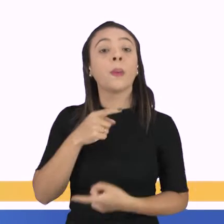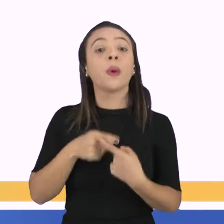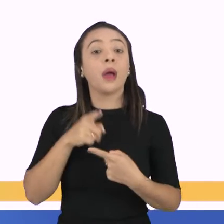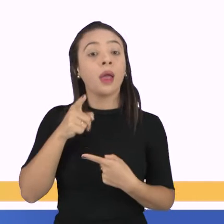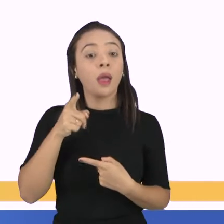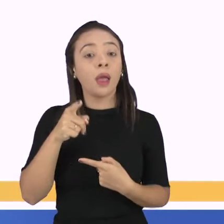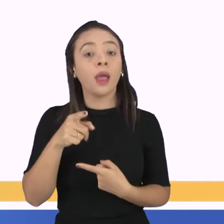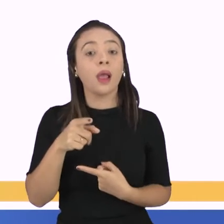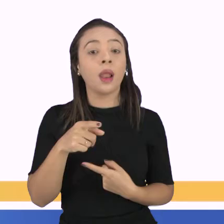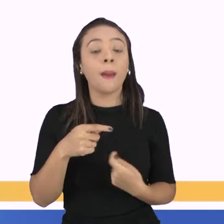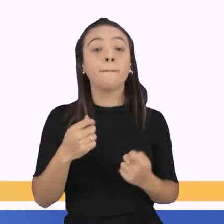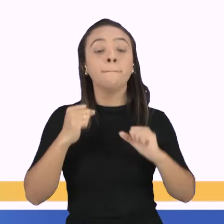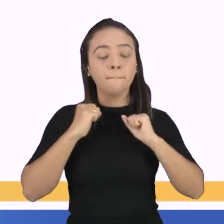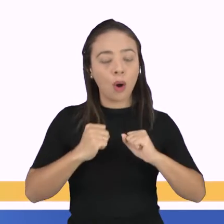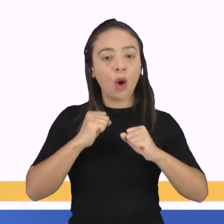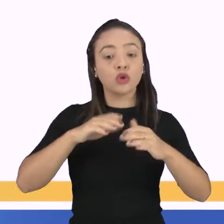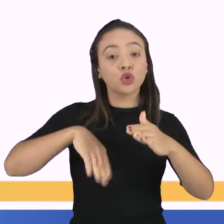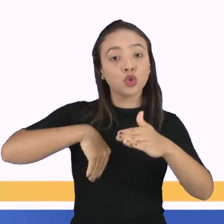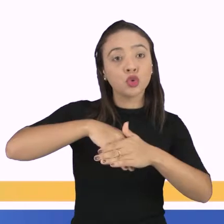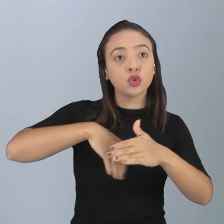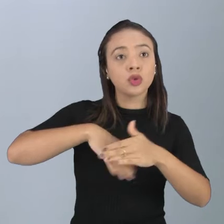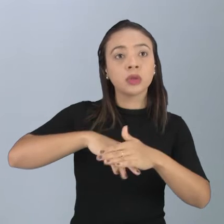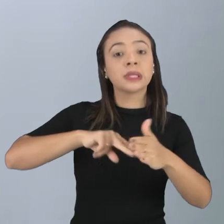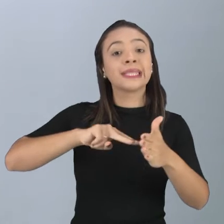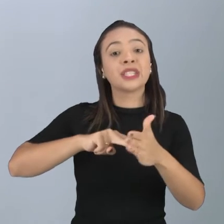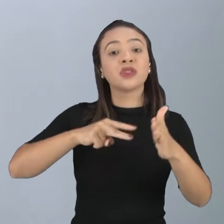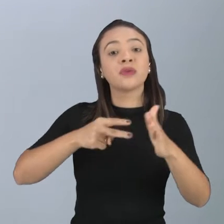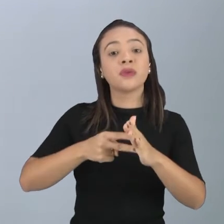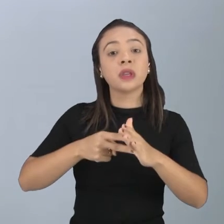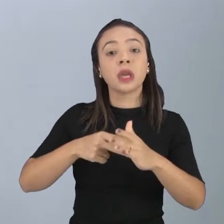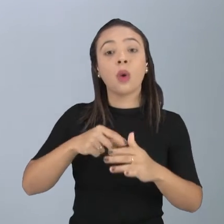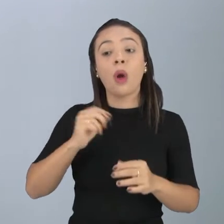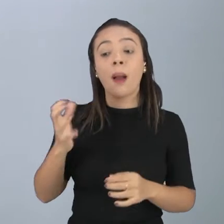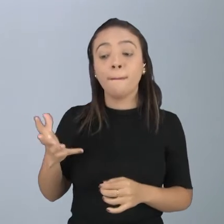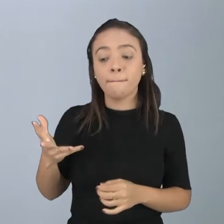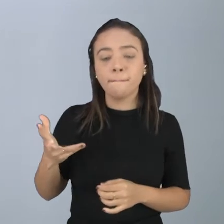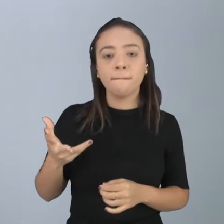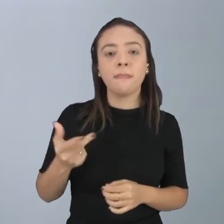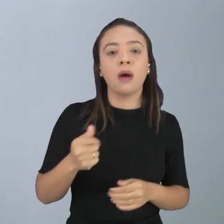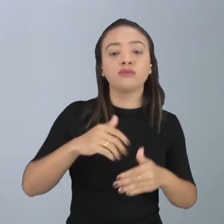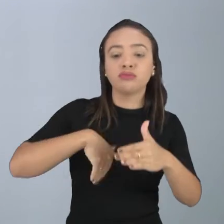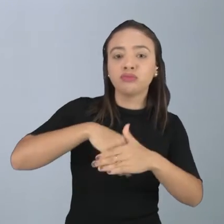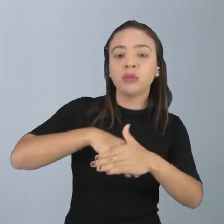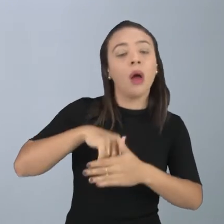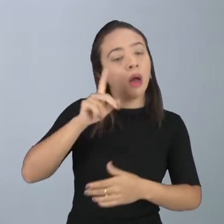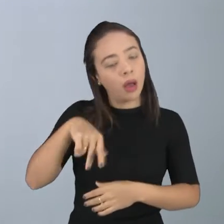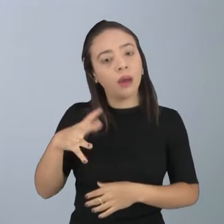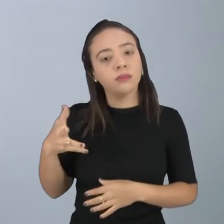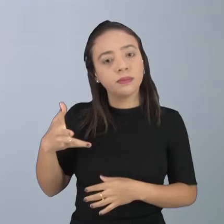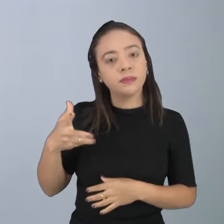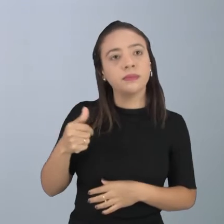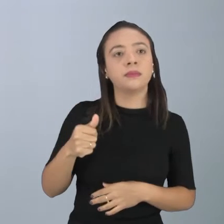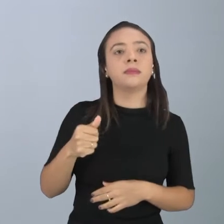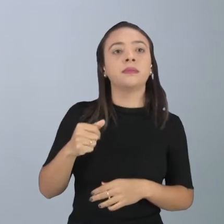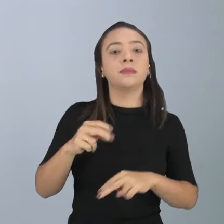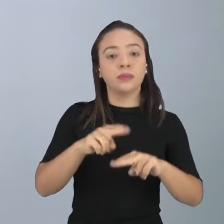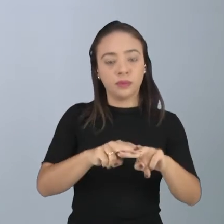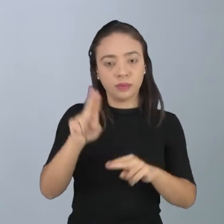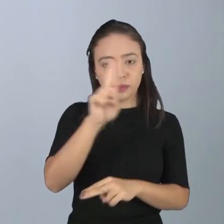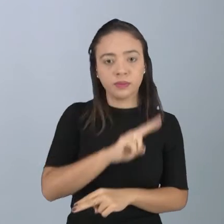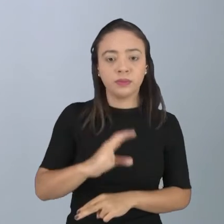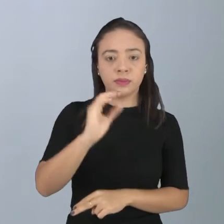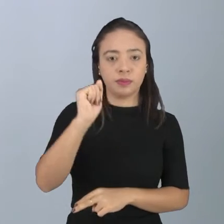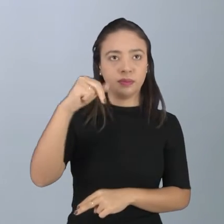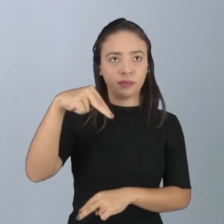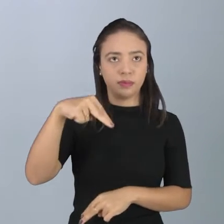Ela pode jogar futebol. Expressa a habilidade. Jogar futebol é uma questão de habilidade. Então, nós usamos o can para fazer essa pergunta ou